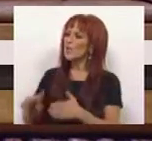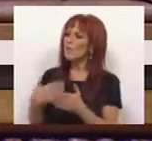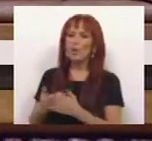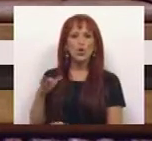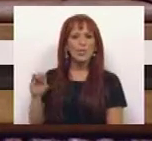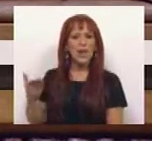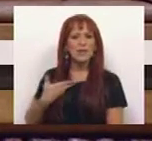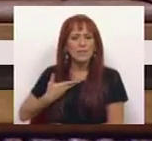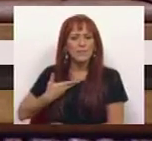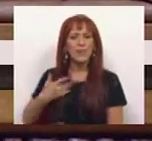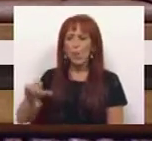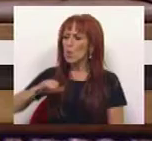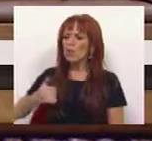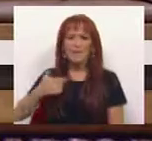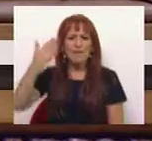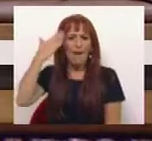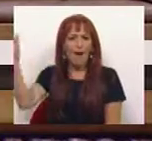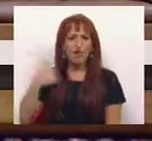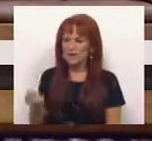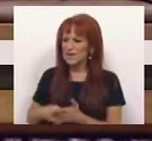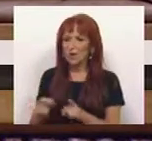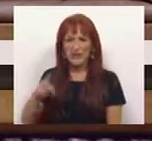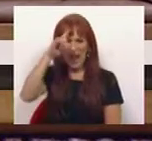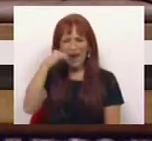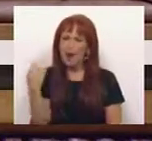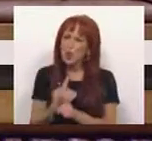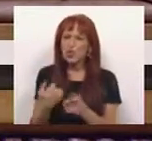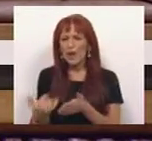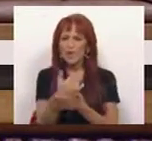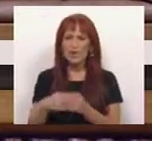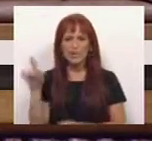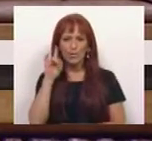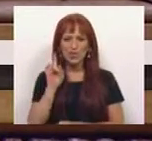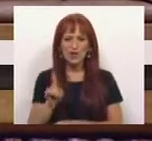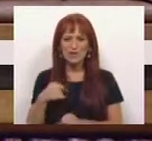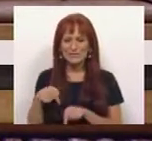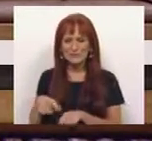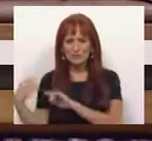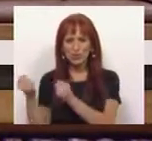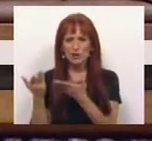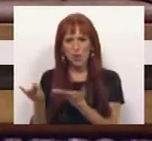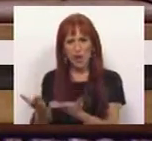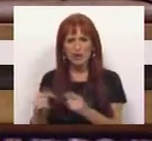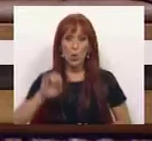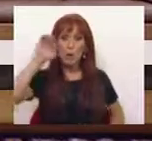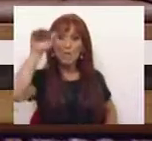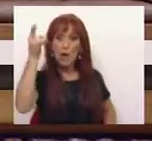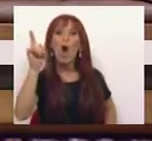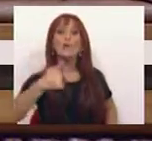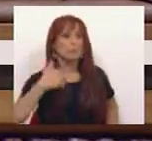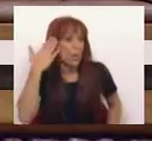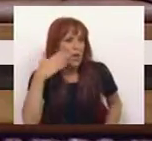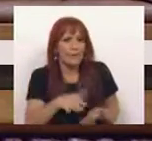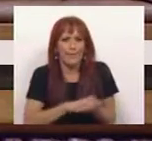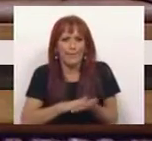proposta do PSD, os Verdes consideram que é necessário lembrar alguns dados importantes nesta discussão. O primeiro